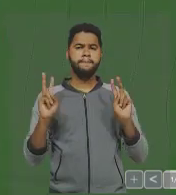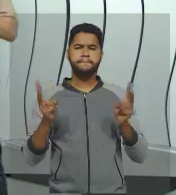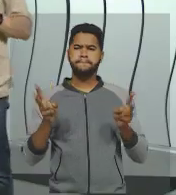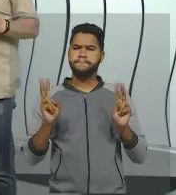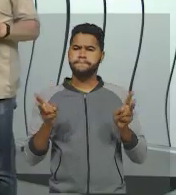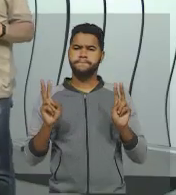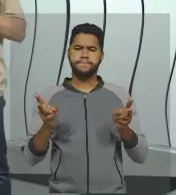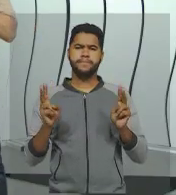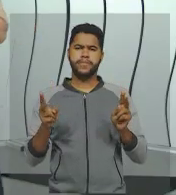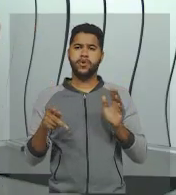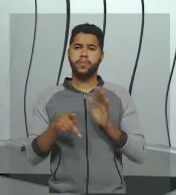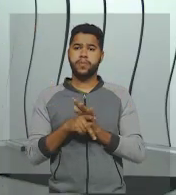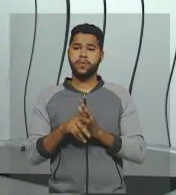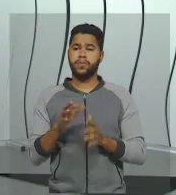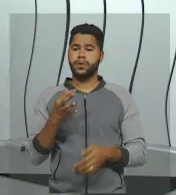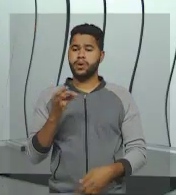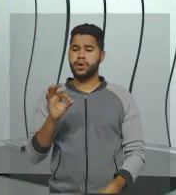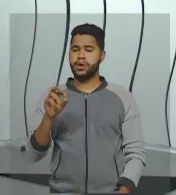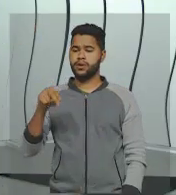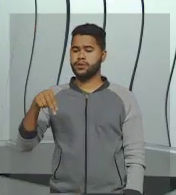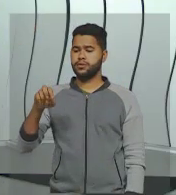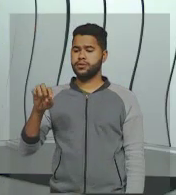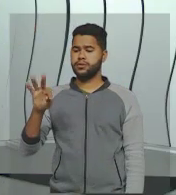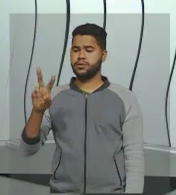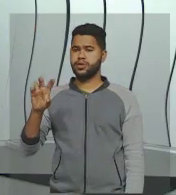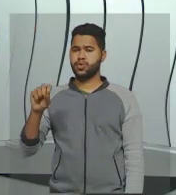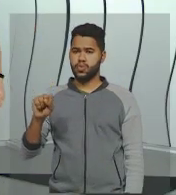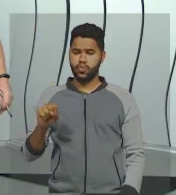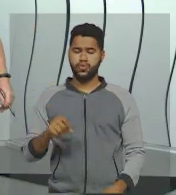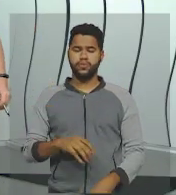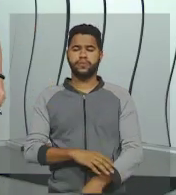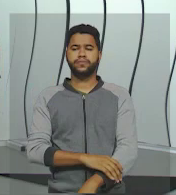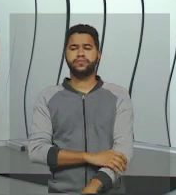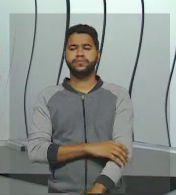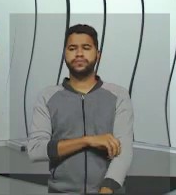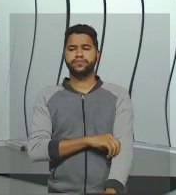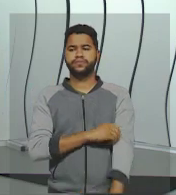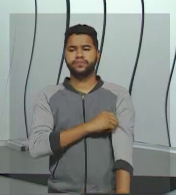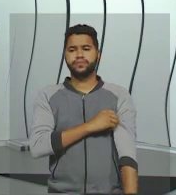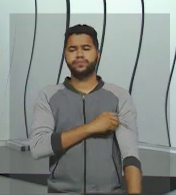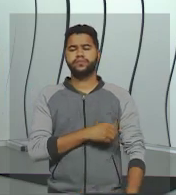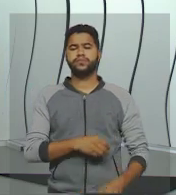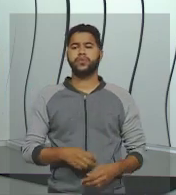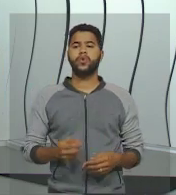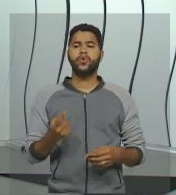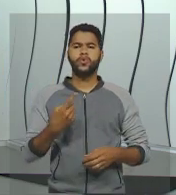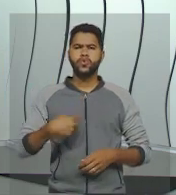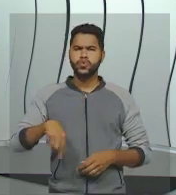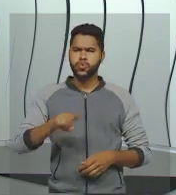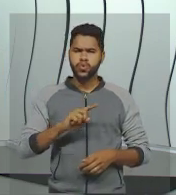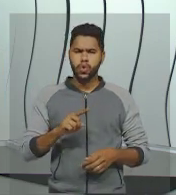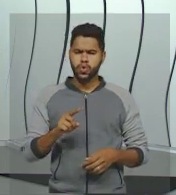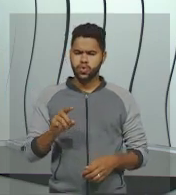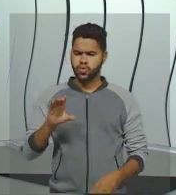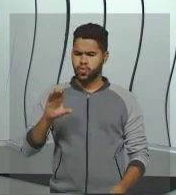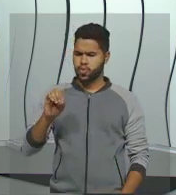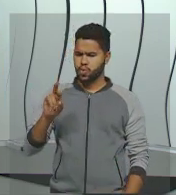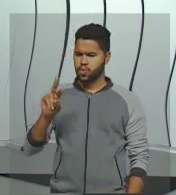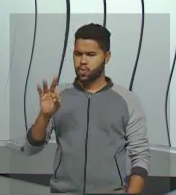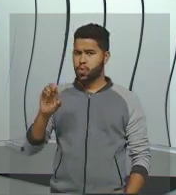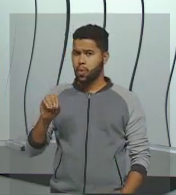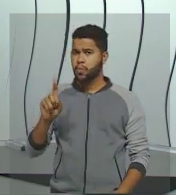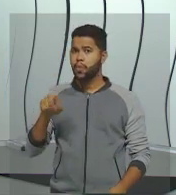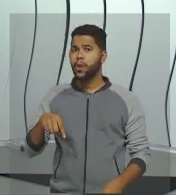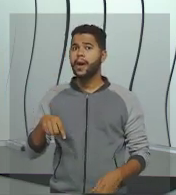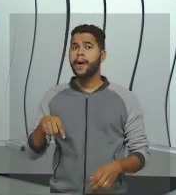intensidade, de 10 newtons cada uma. Nesse caso, aluno, o nosso corpo vai permanecer parado